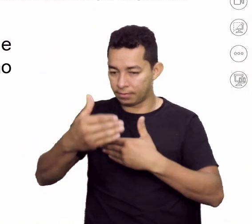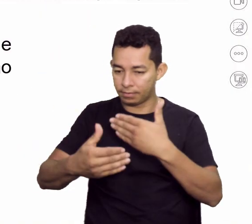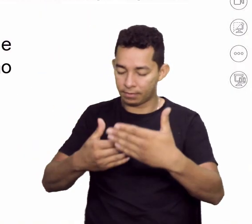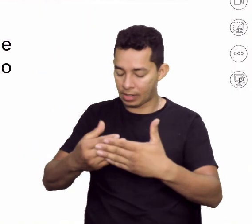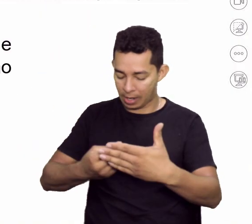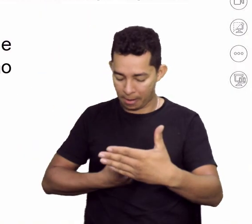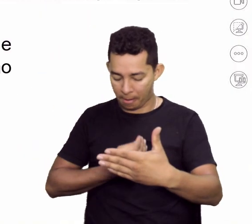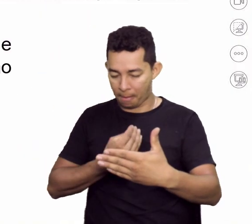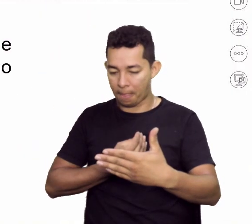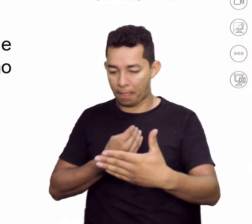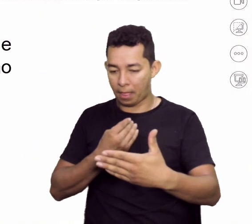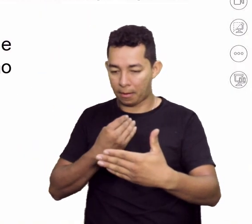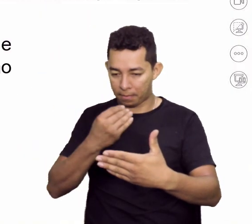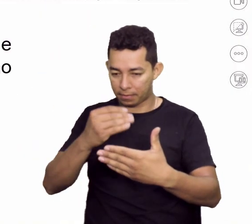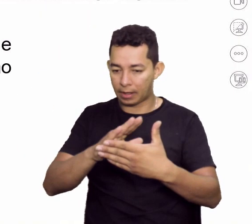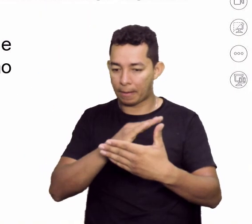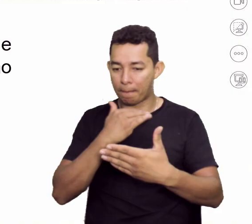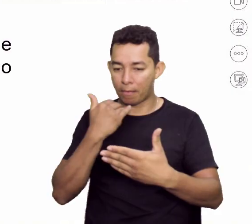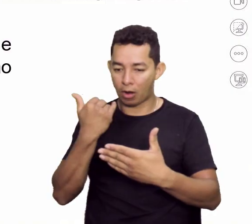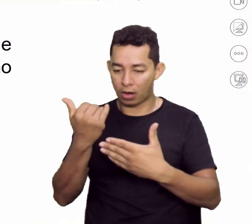morte. Eles acreditavam